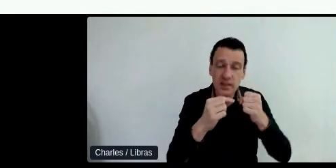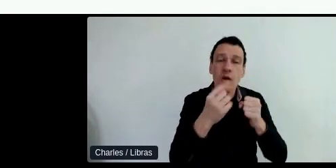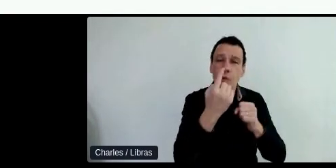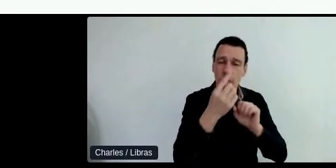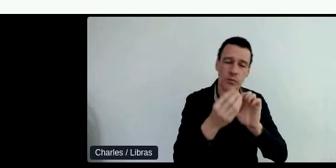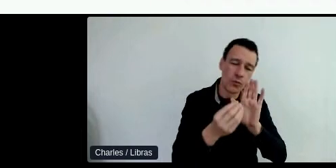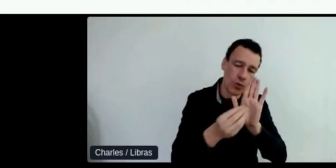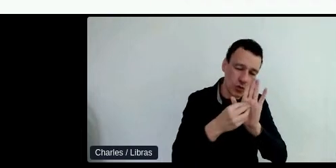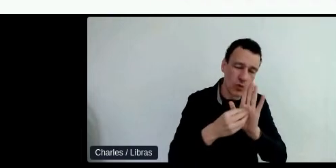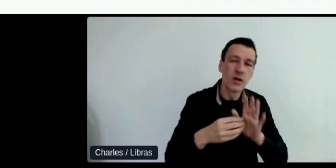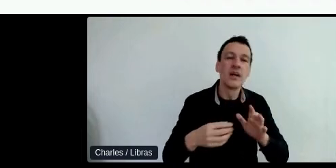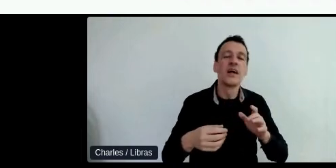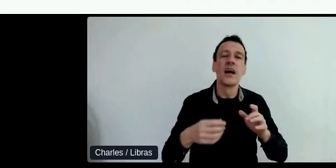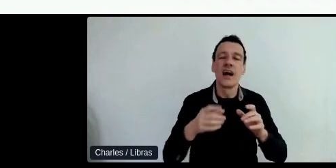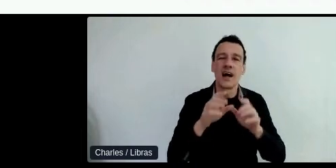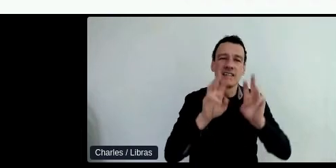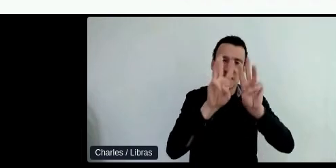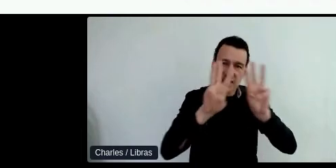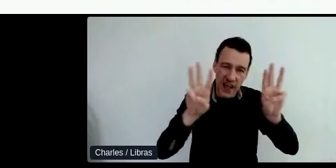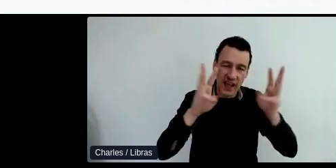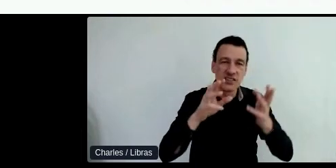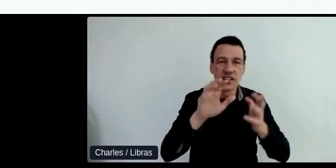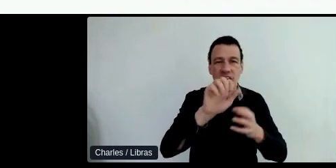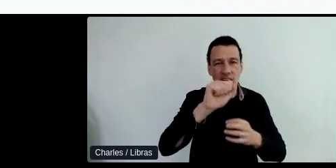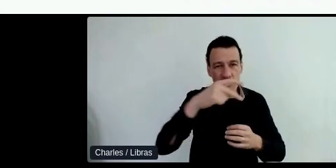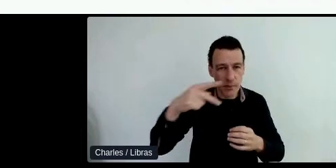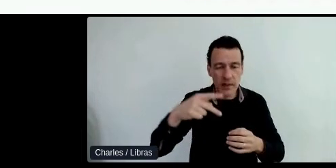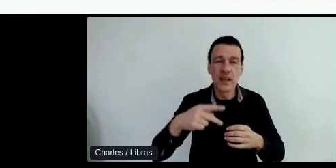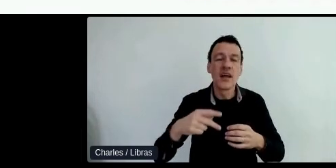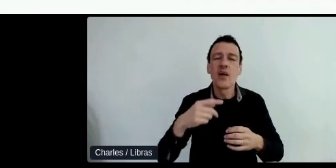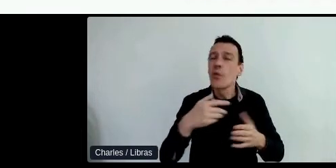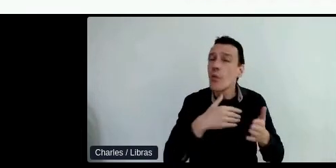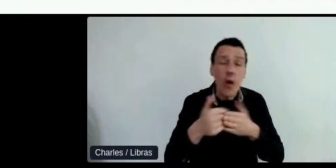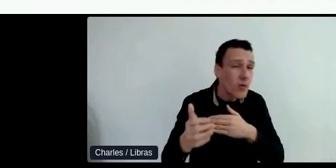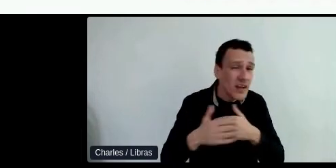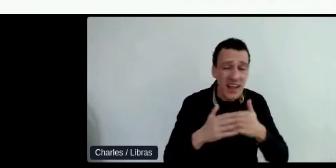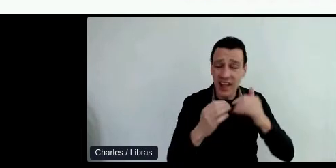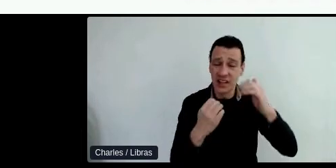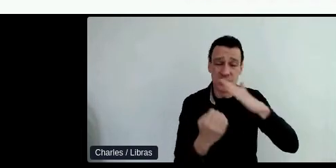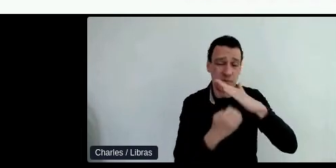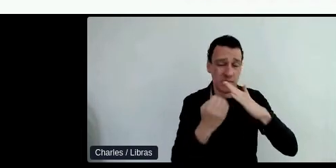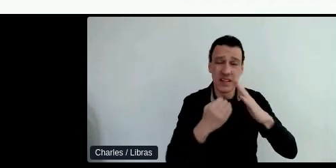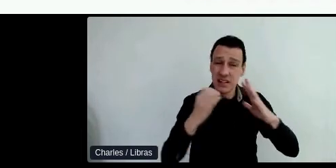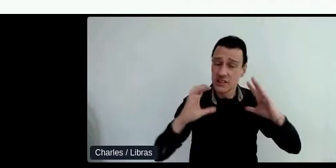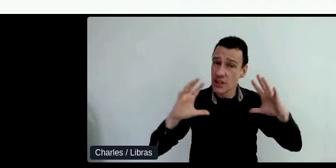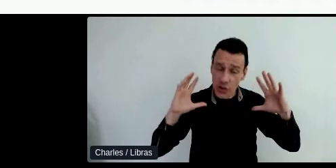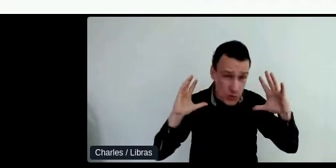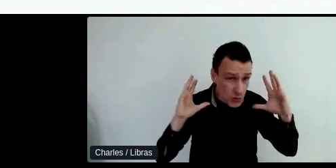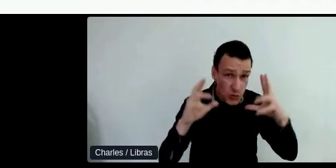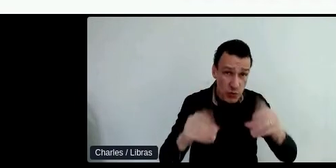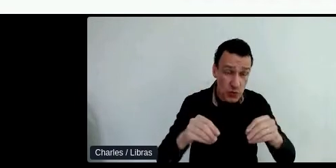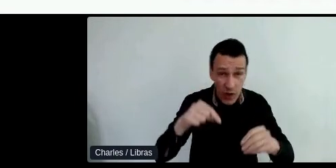acessibilidade em sites e apps de todas as empresas que atuam no mercado